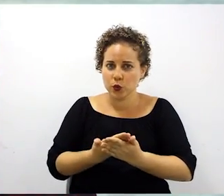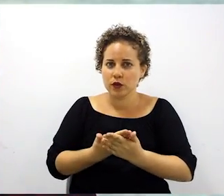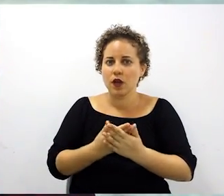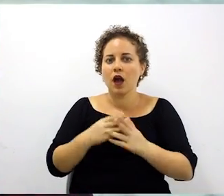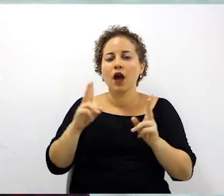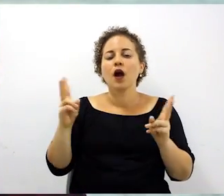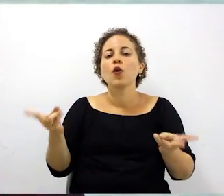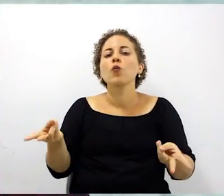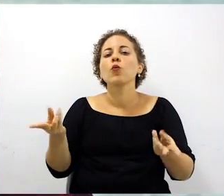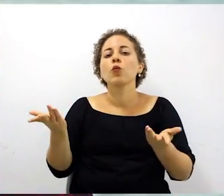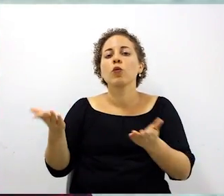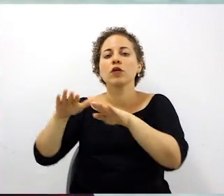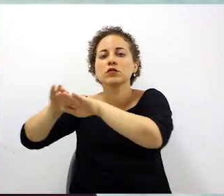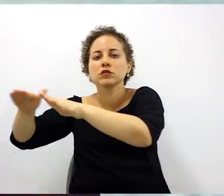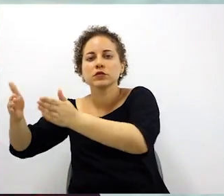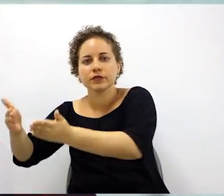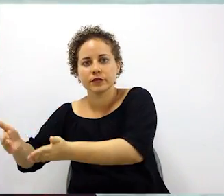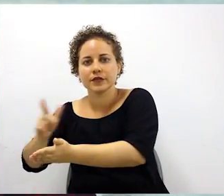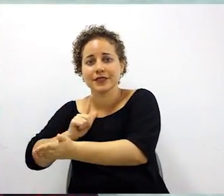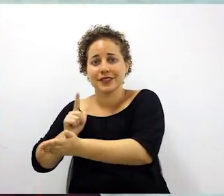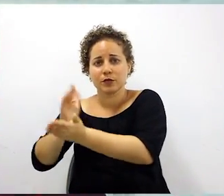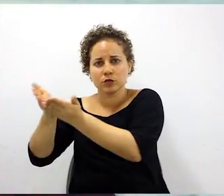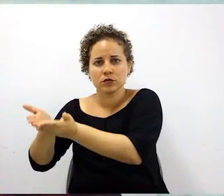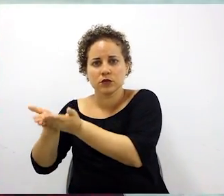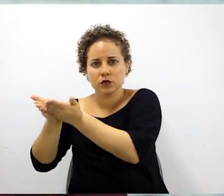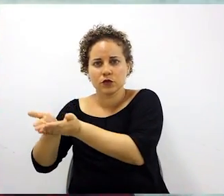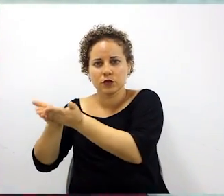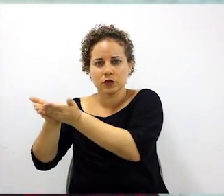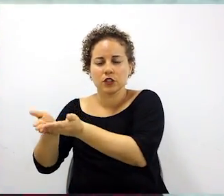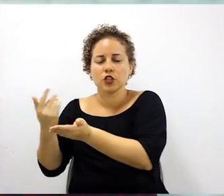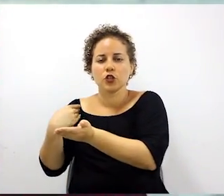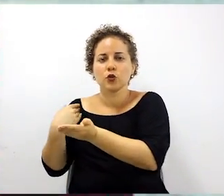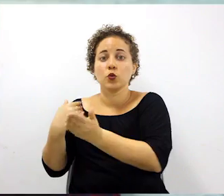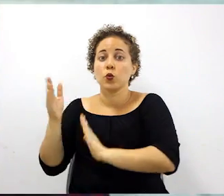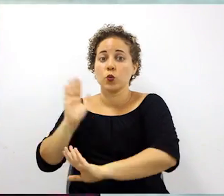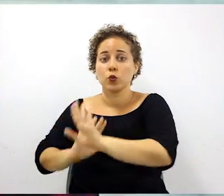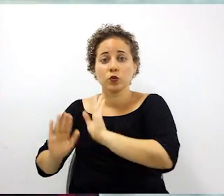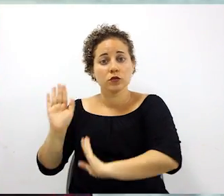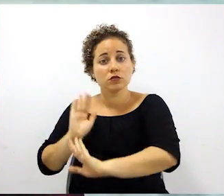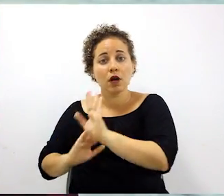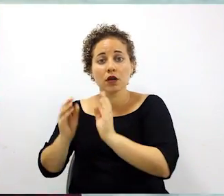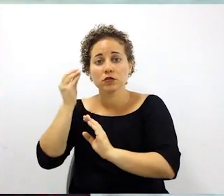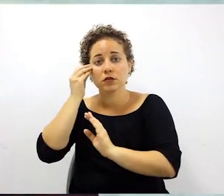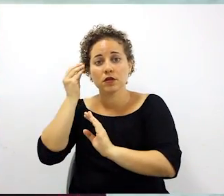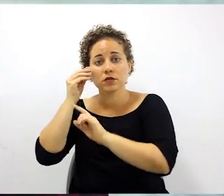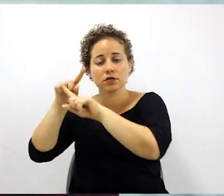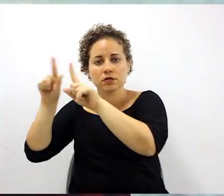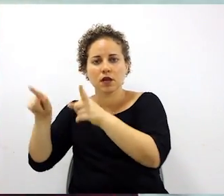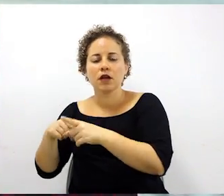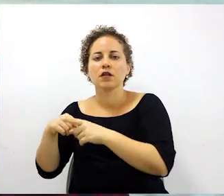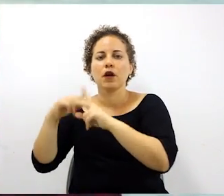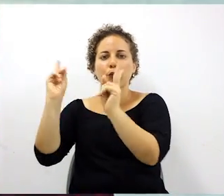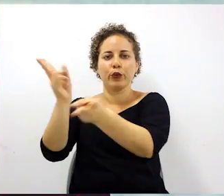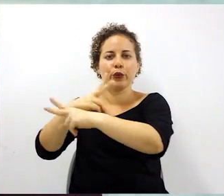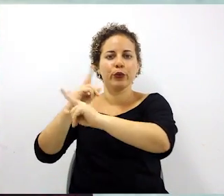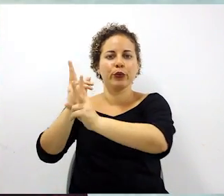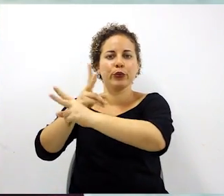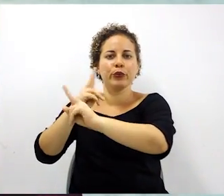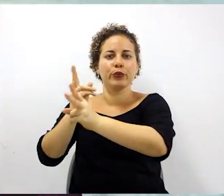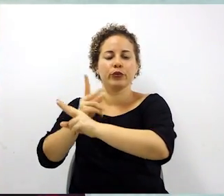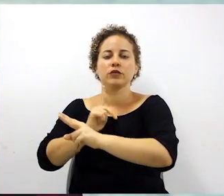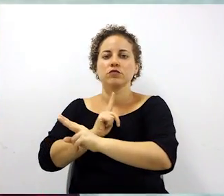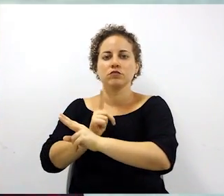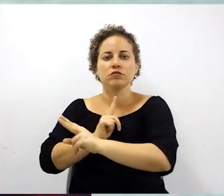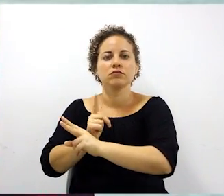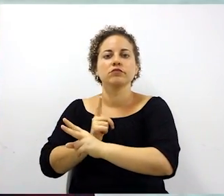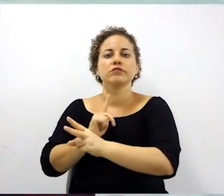as cargas que vão chegar e tomar as devidas precauções. Verificar a sinalização, ventilação da área, deixar